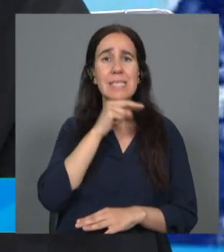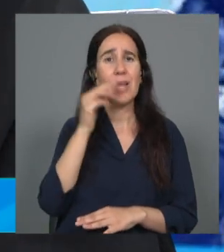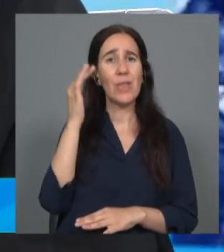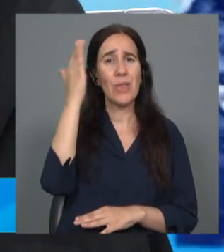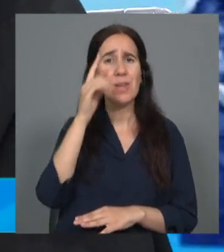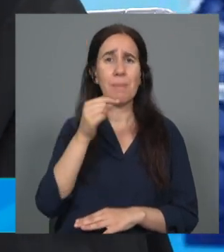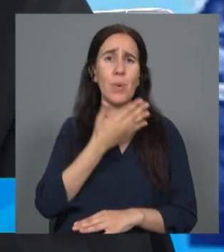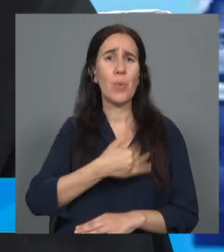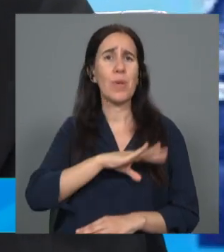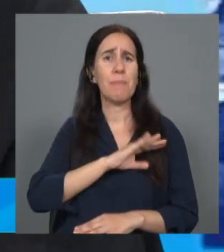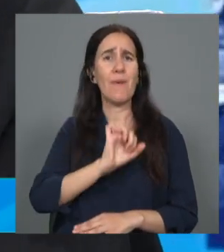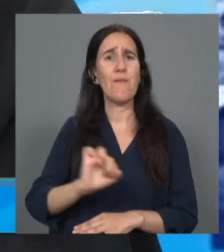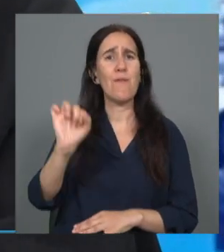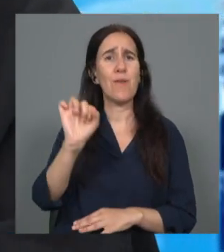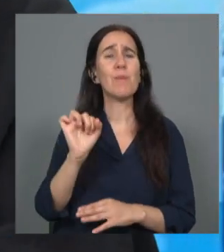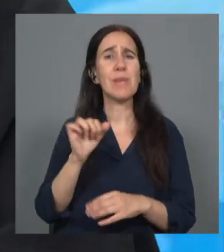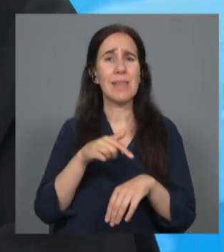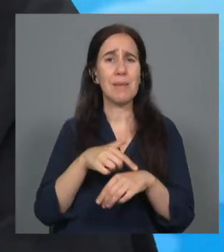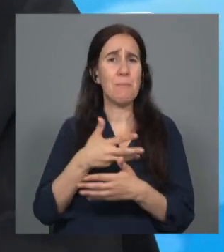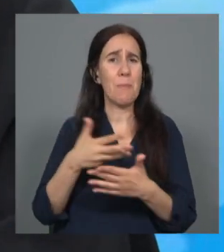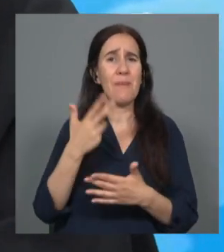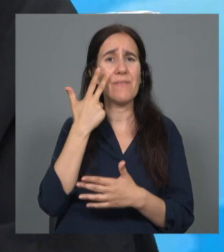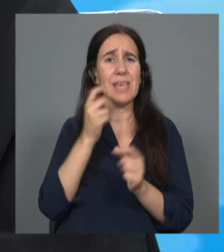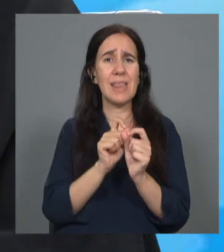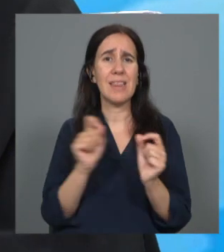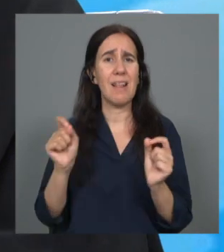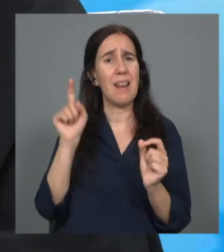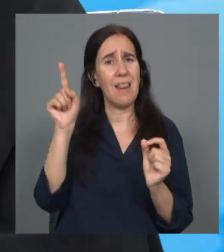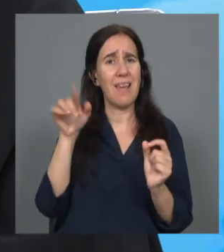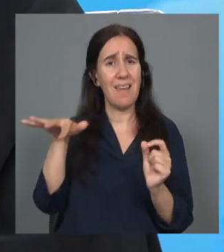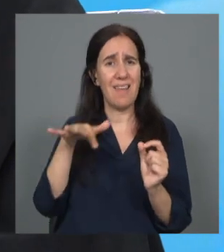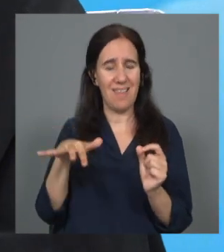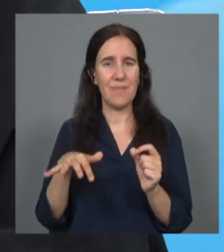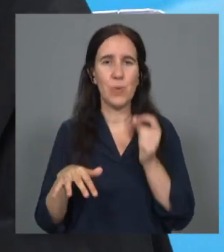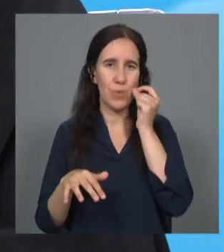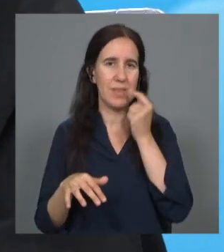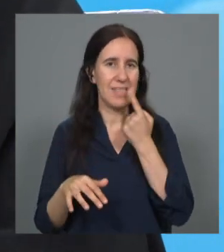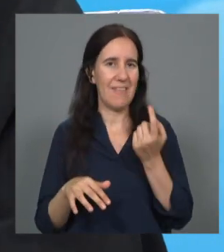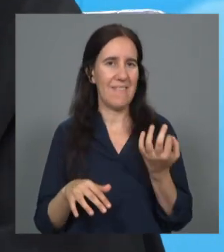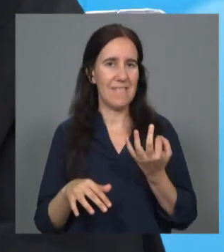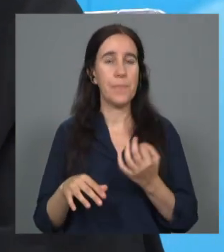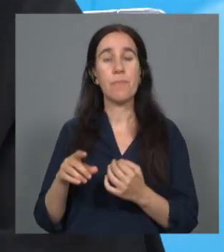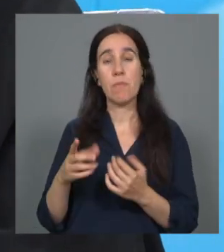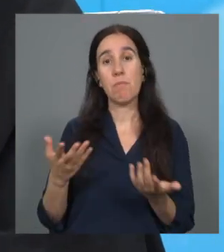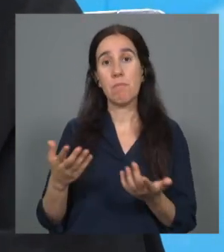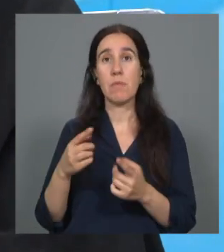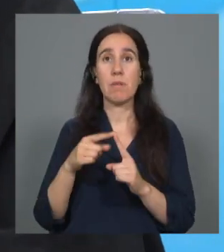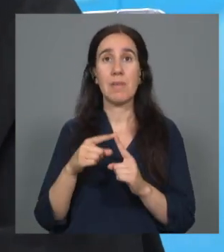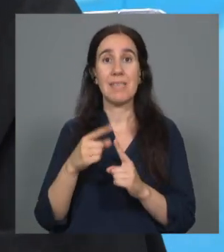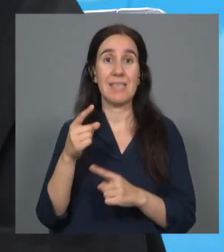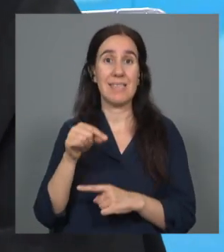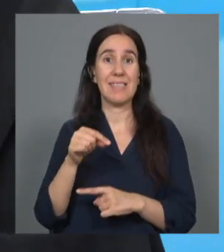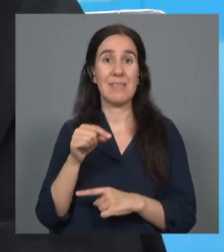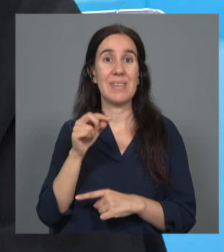porque quase a maior parte do tempo da sua vida foi passada lá. E foi em Santo António dos Olivais